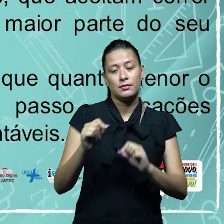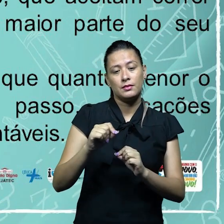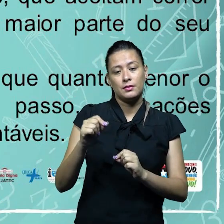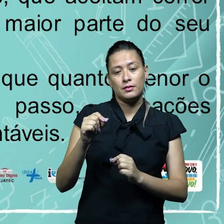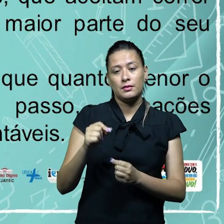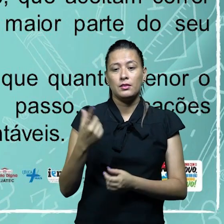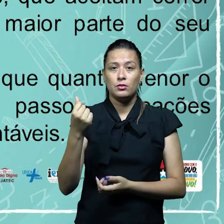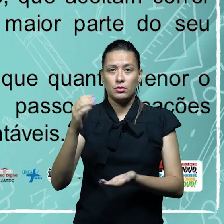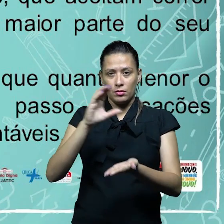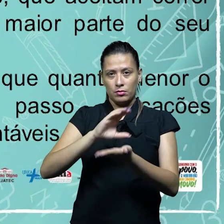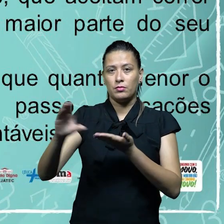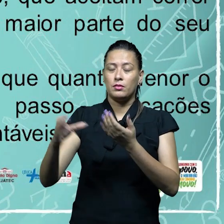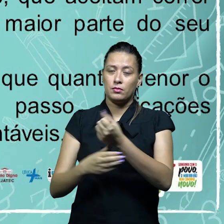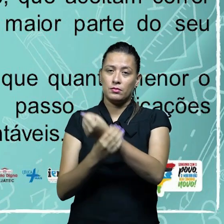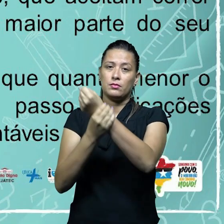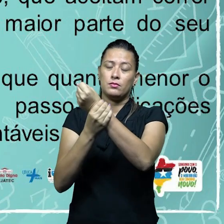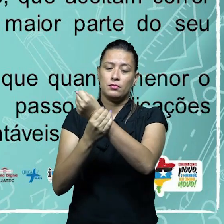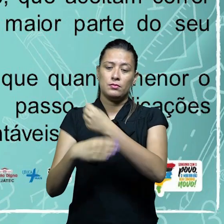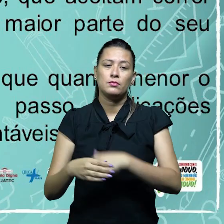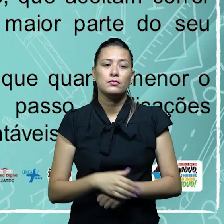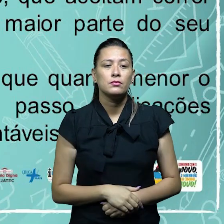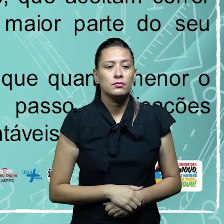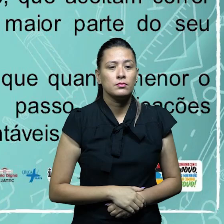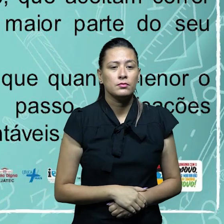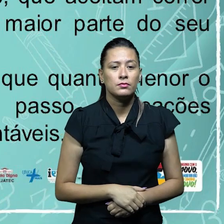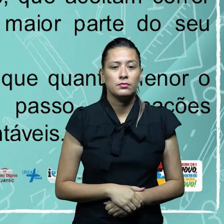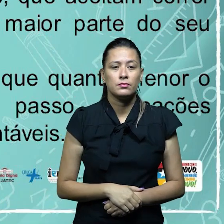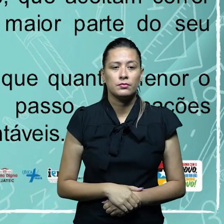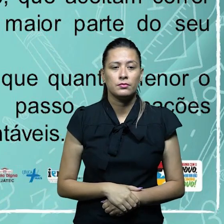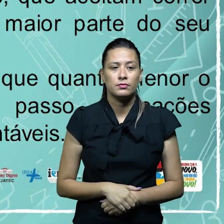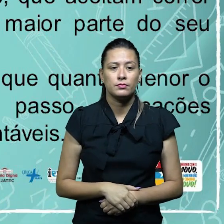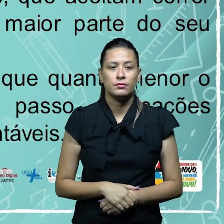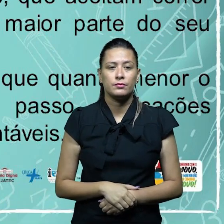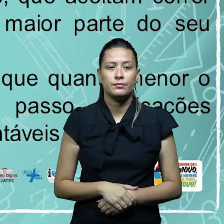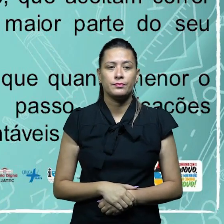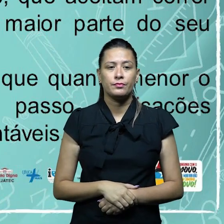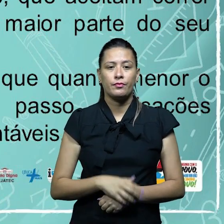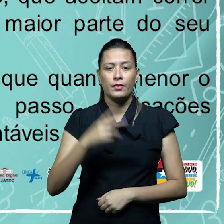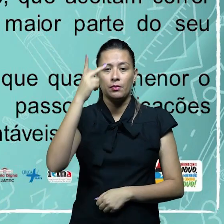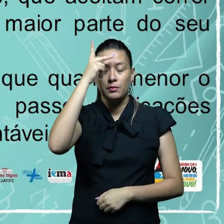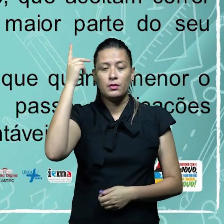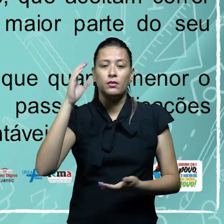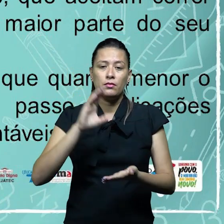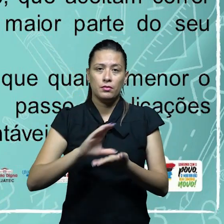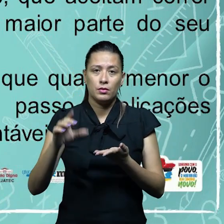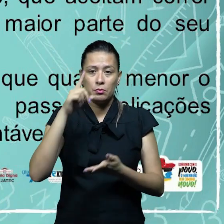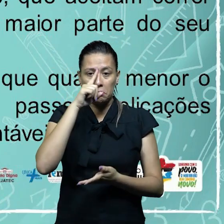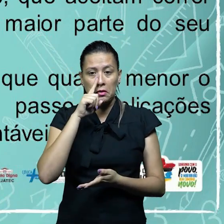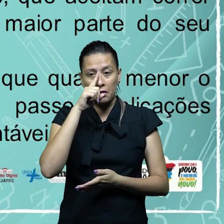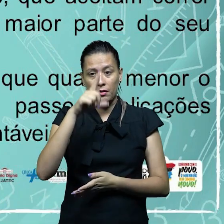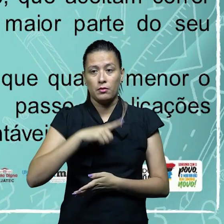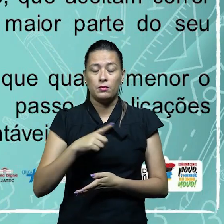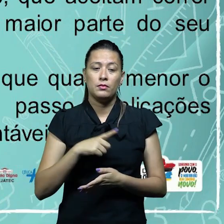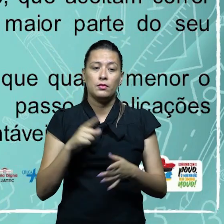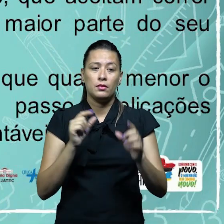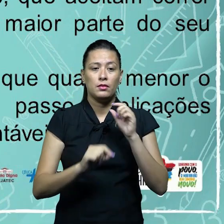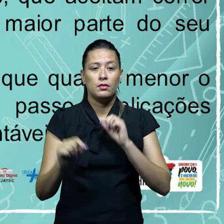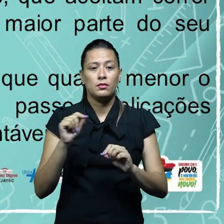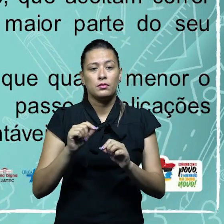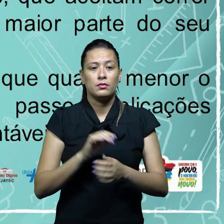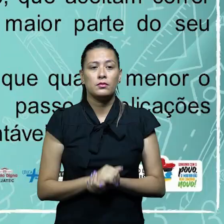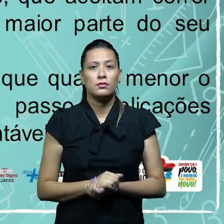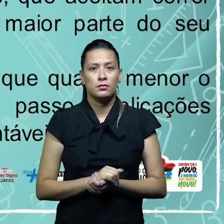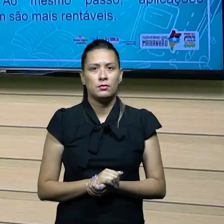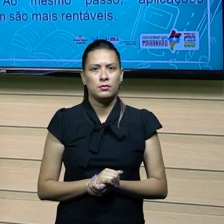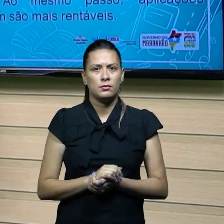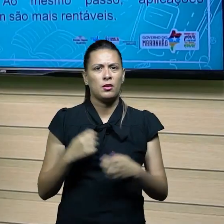mais riscos são chamados de arrojados. Por quê? Para eles, o risco não é um problema, desde que possam ganhar proporcionalmente